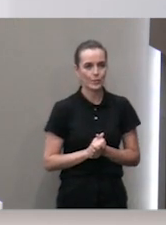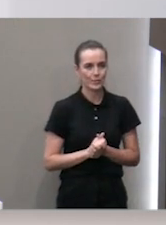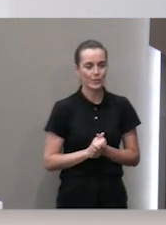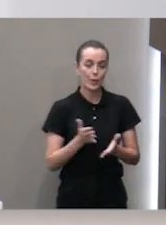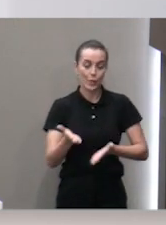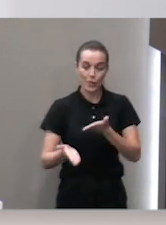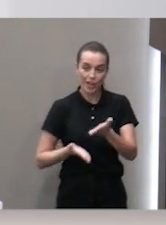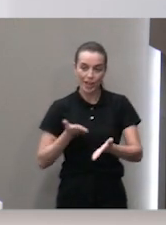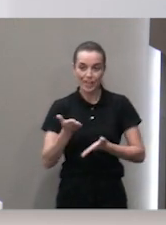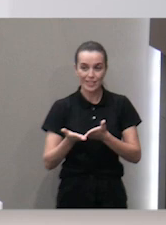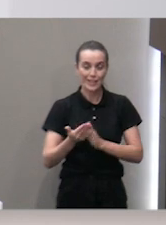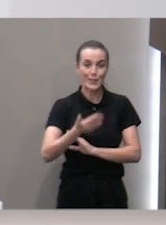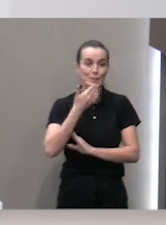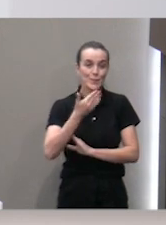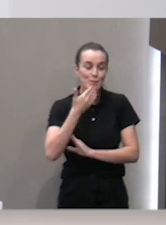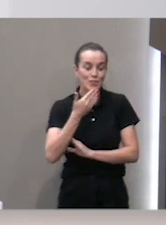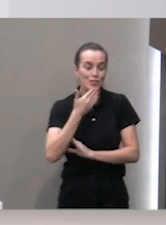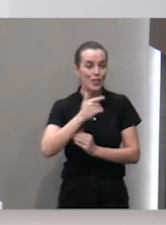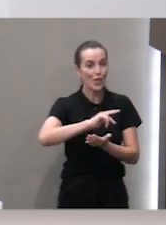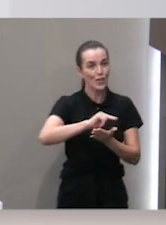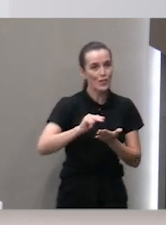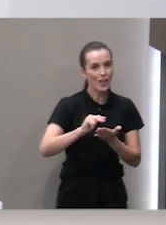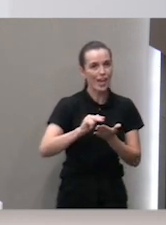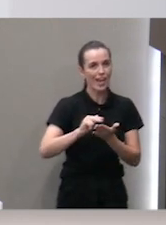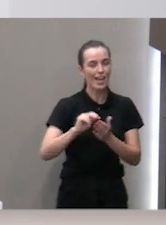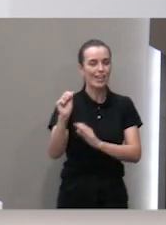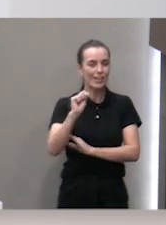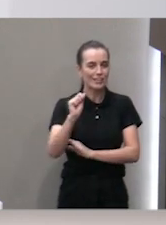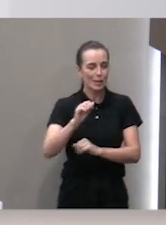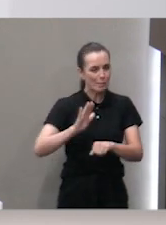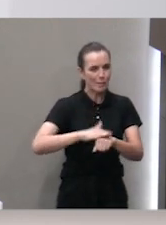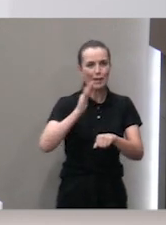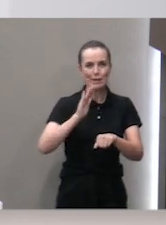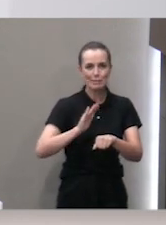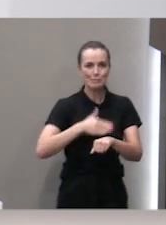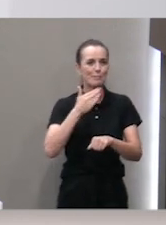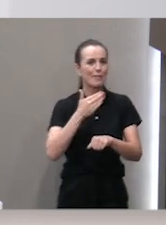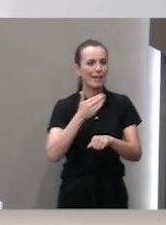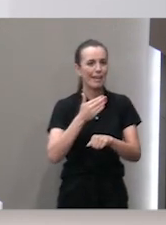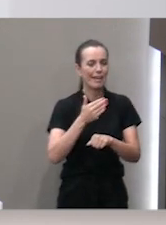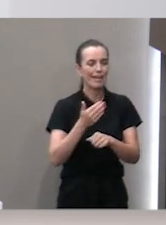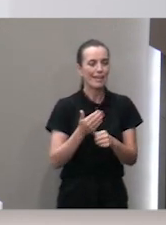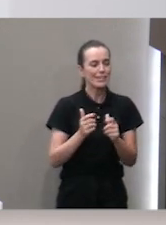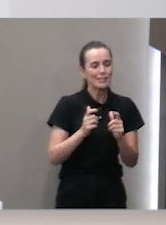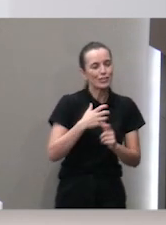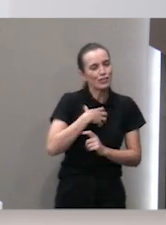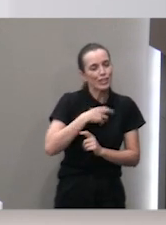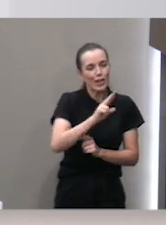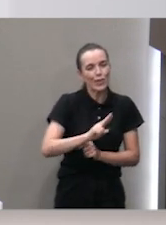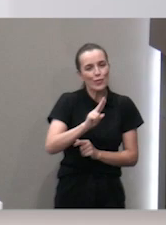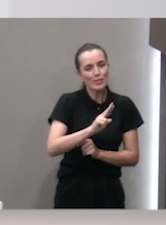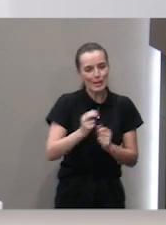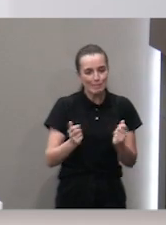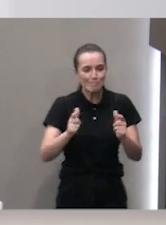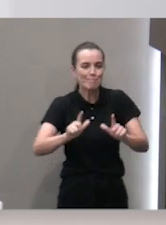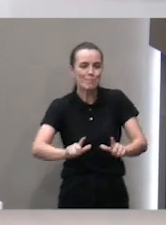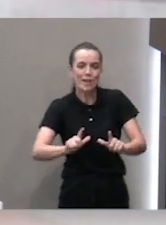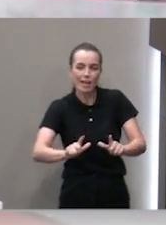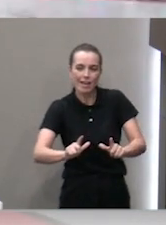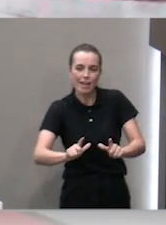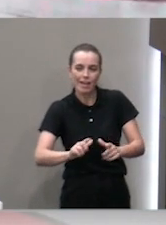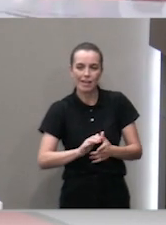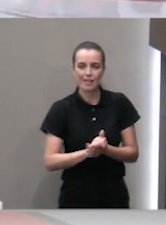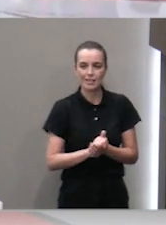de anos dos nossos associados, para que tenhamos mais opções na utilização deste espaço, inovamos,